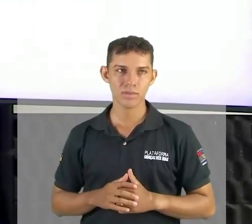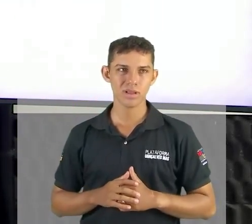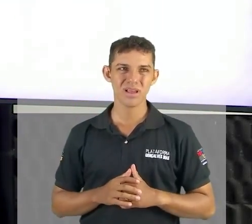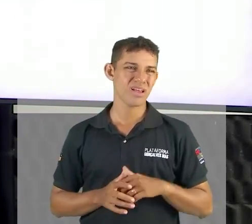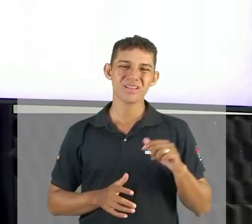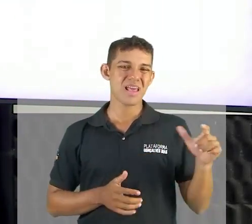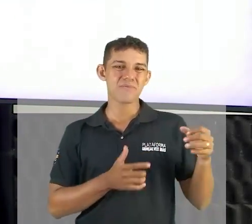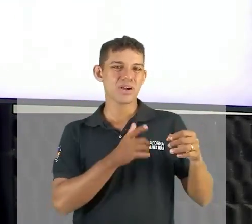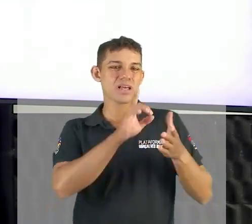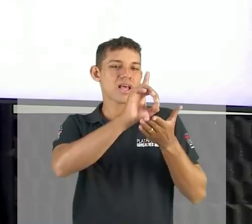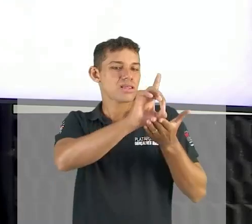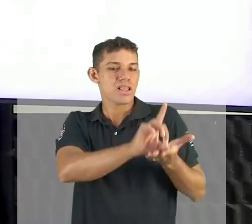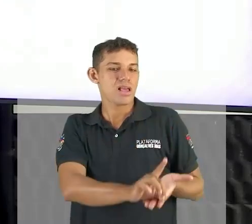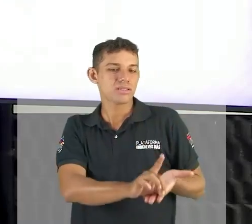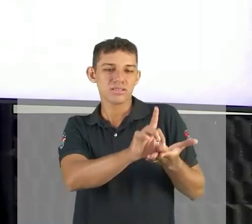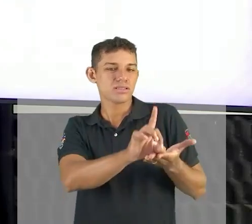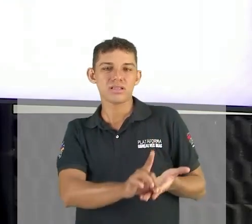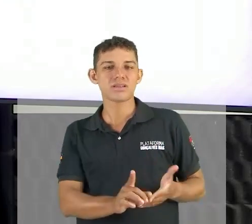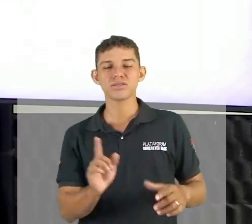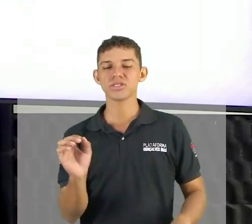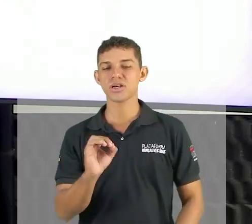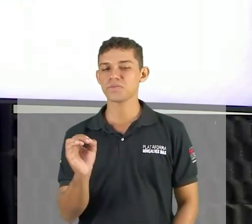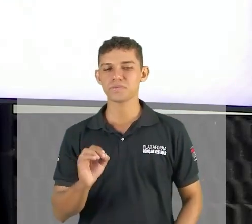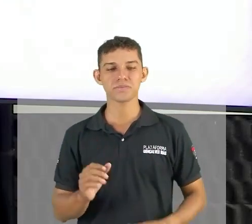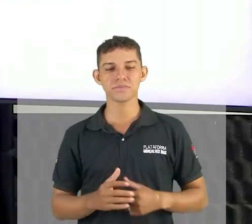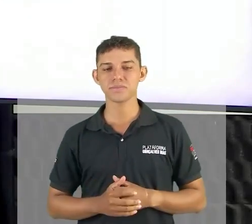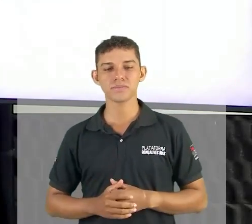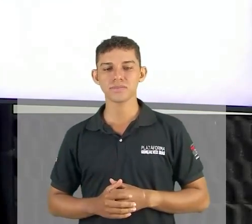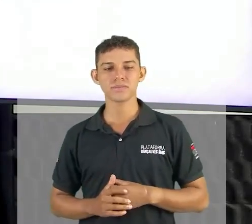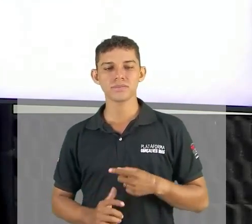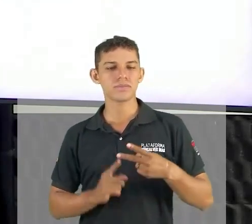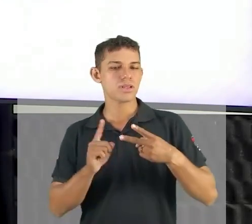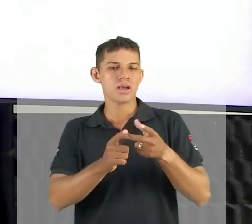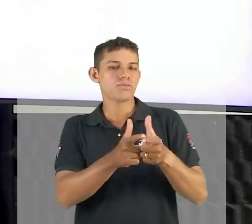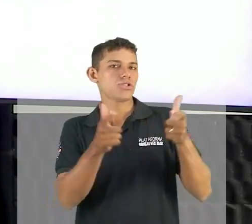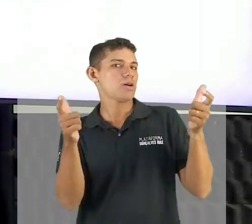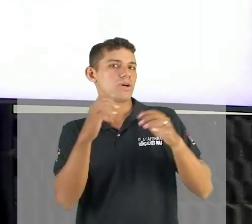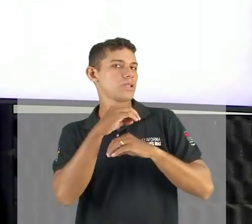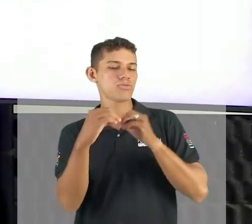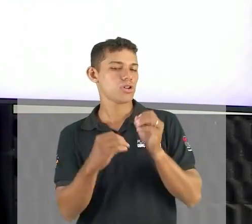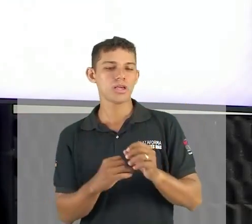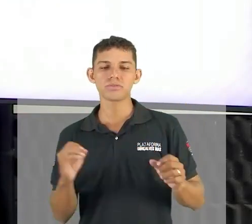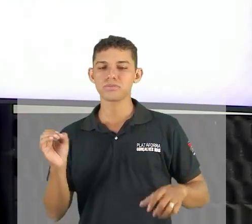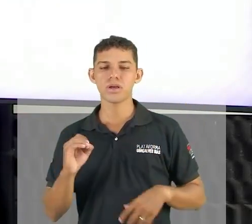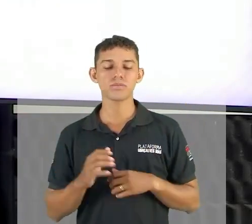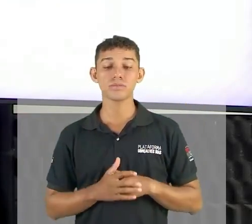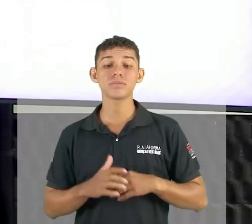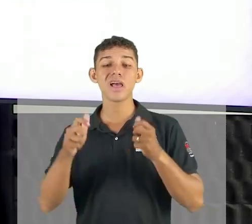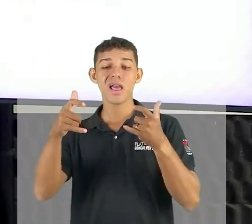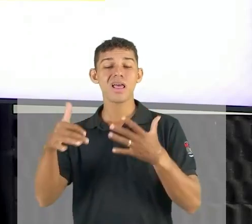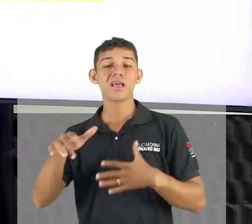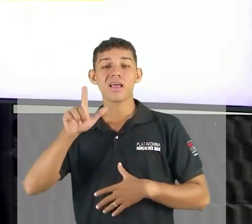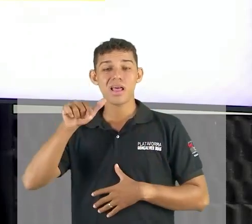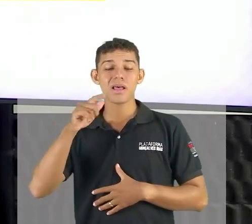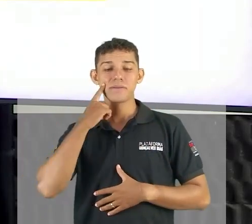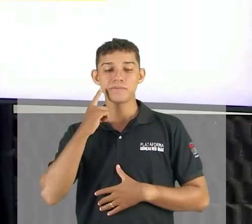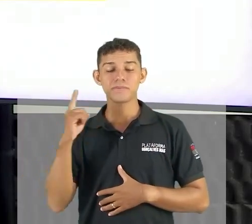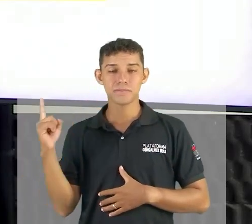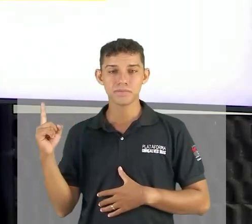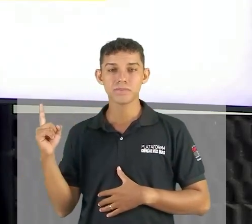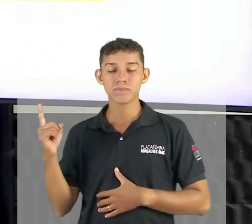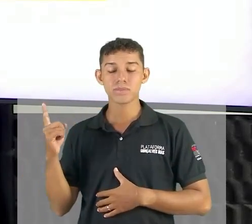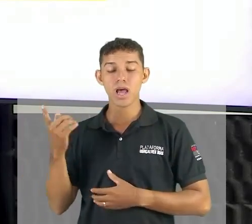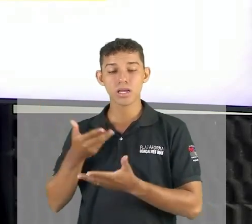conta da densidade, por um ser mais denso, outro menos denso. Não é por conta do tamanho da molécula. Não, o que explica isso é